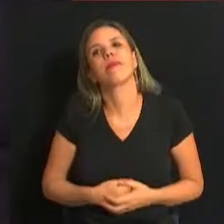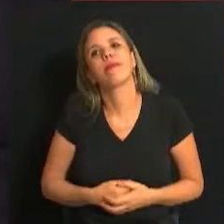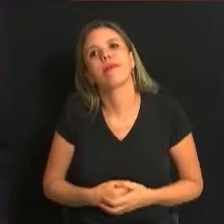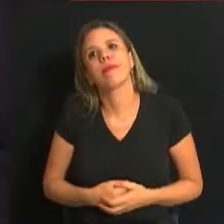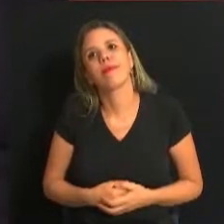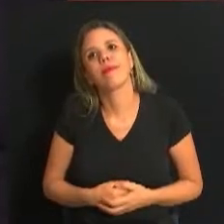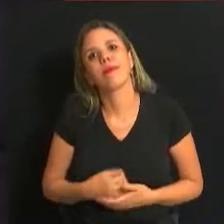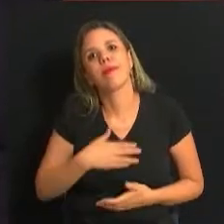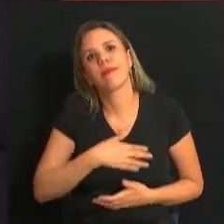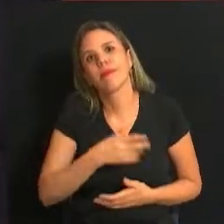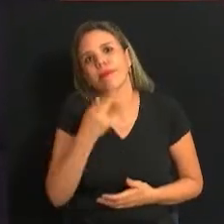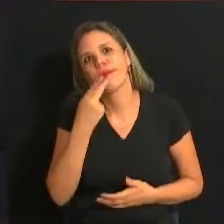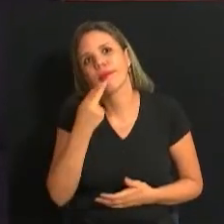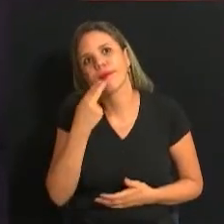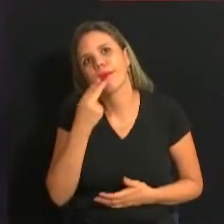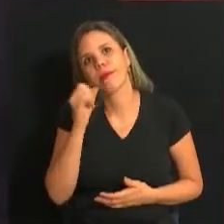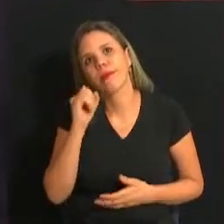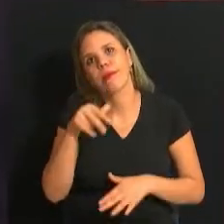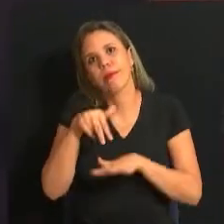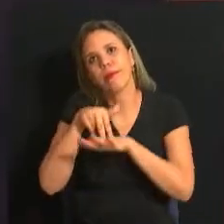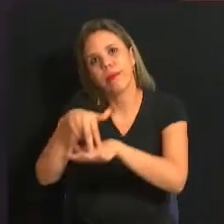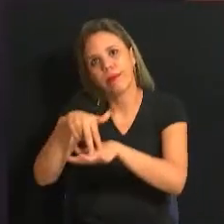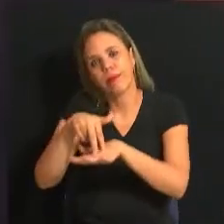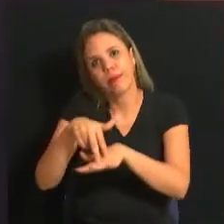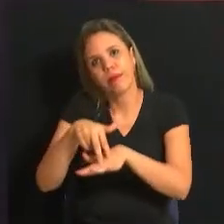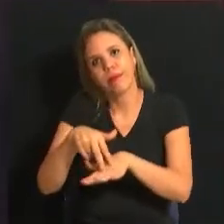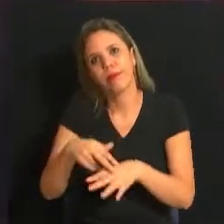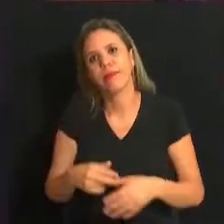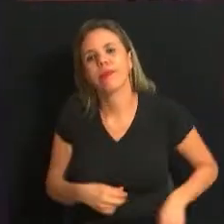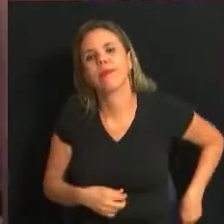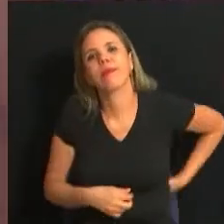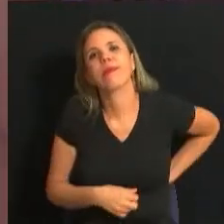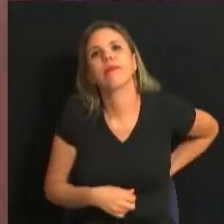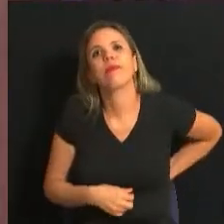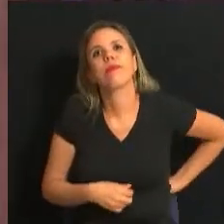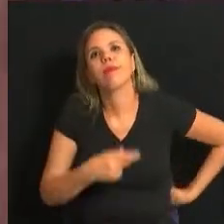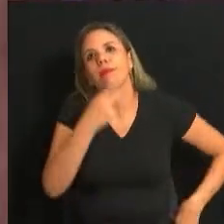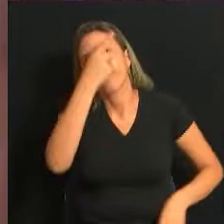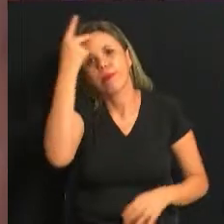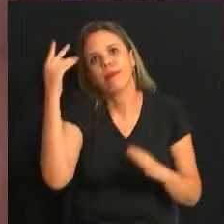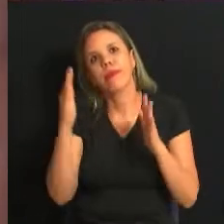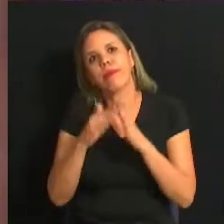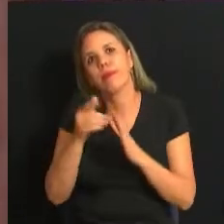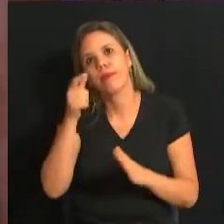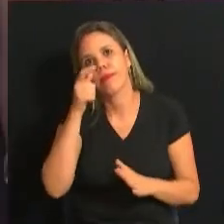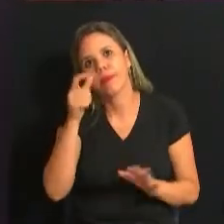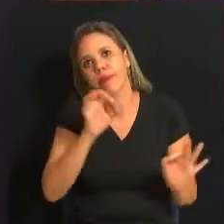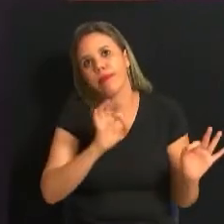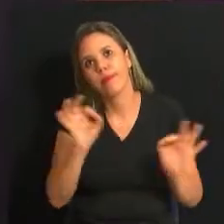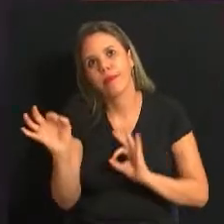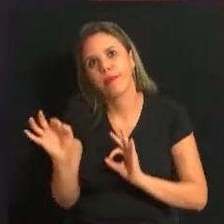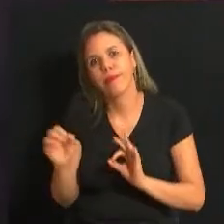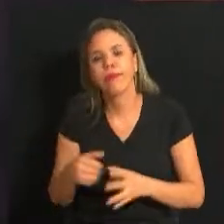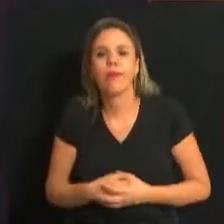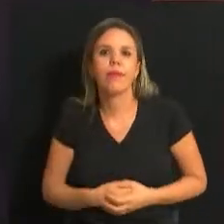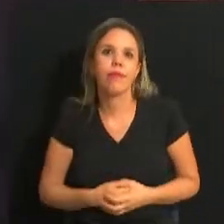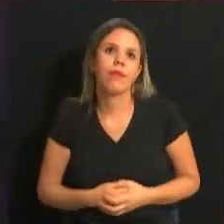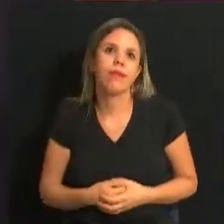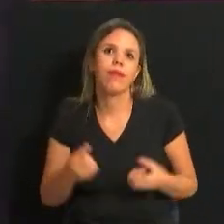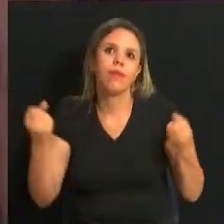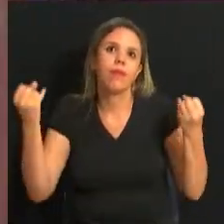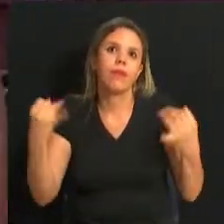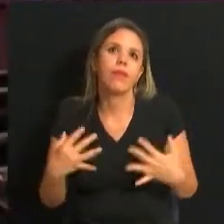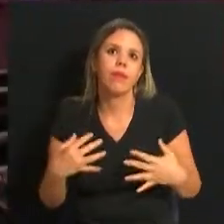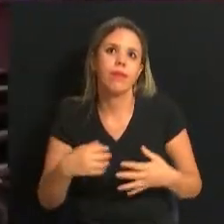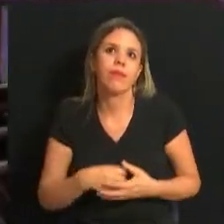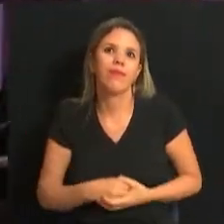gostaria que a senhora falasse, se apresentasse, na verdade, primeiramente para o pessoal que está em casa acompanhando, falasse um pouquinho sobre seu